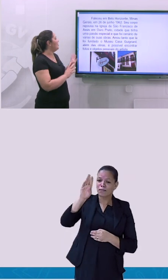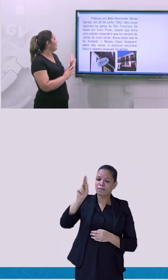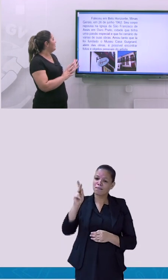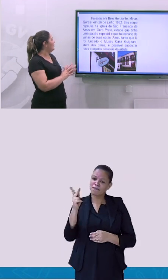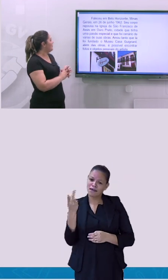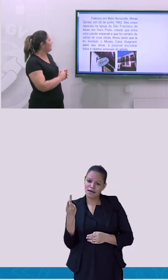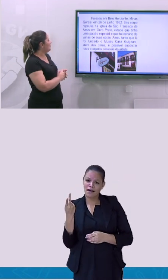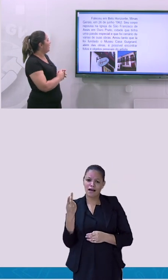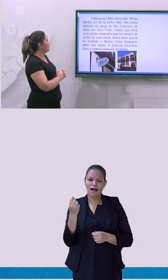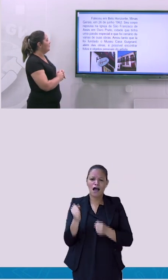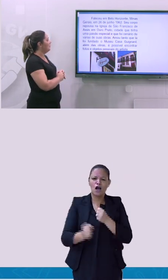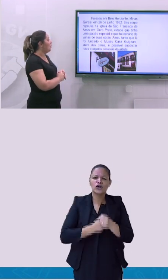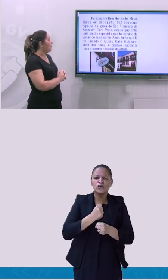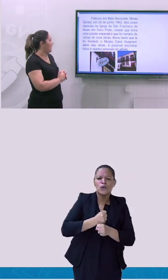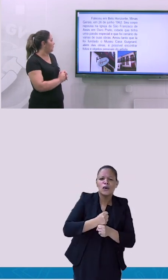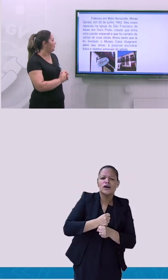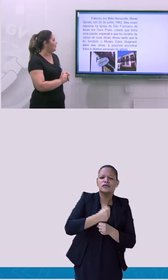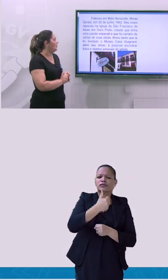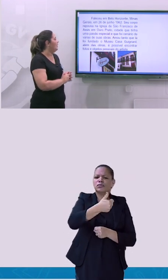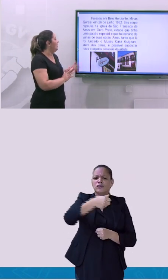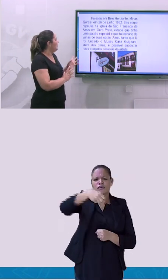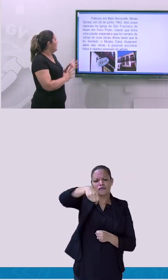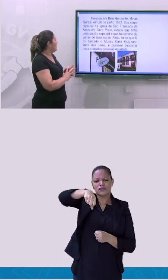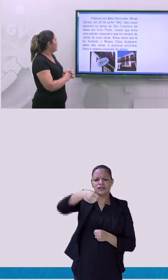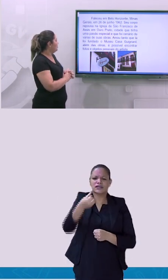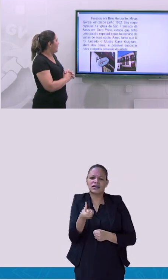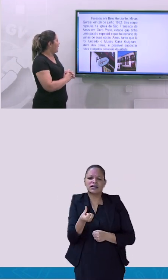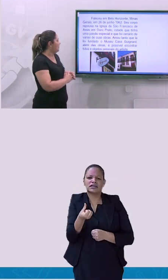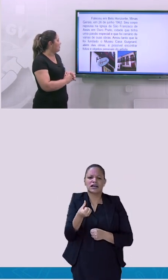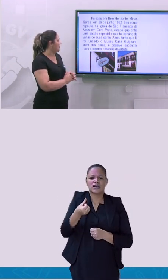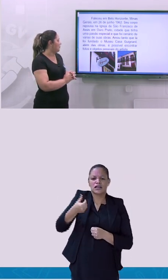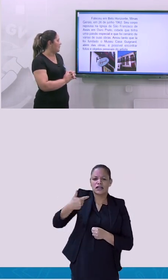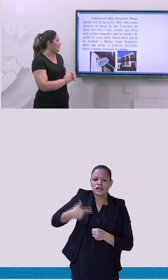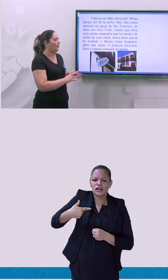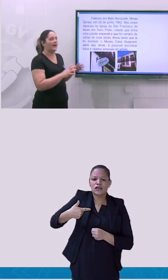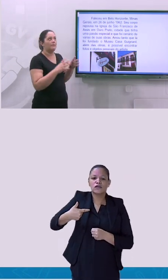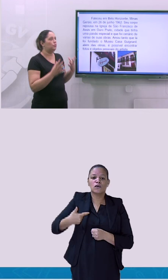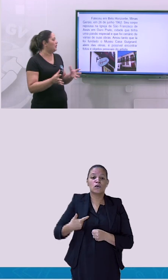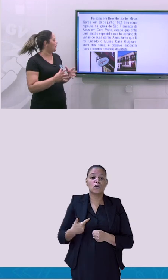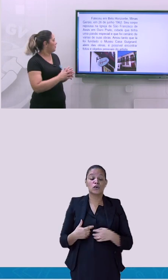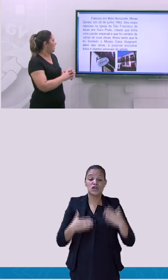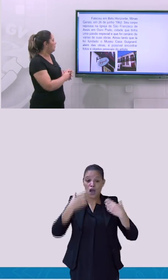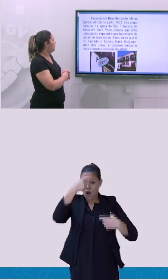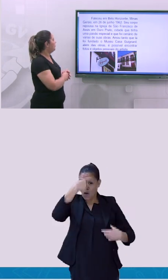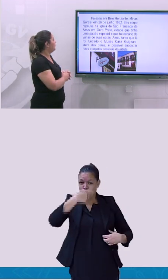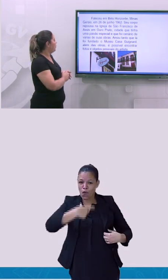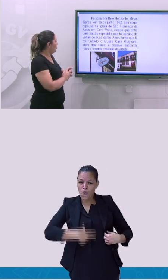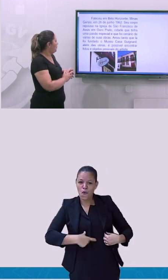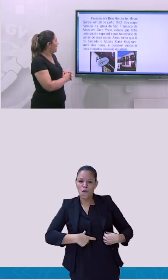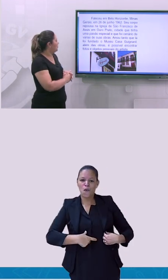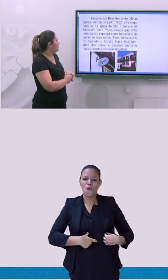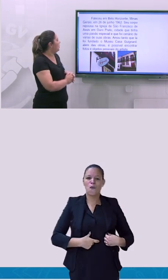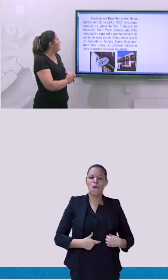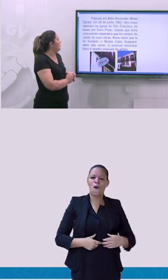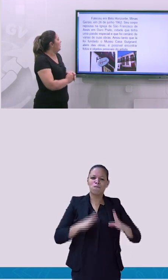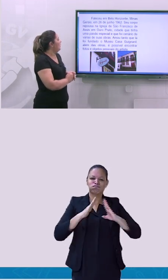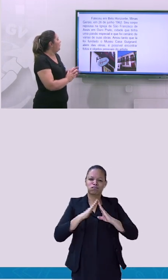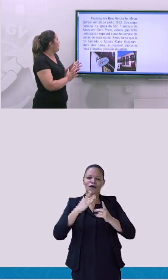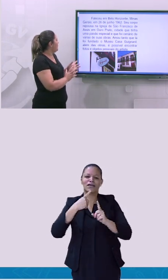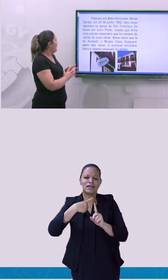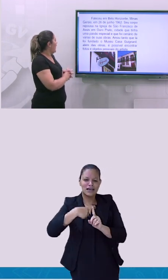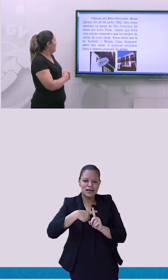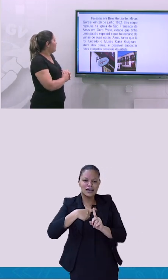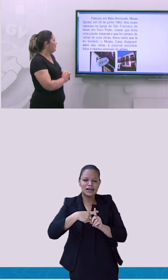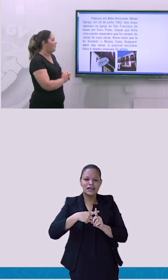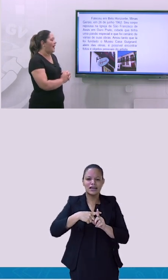na igreja de São Francisco de Assis, em Ouro Preto, cidade que tinha uma paixão especial. Ele era muito apaixonado por Ouro Preto. E